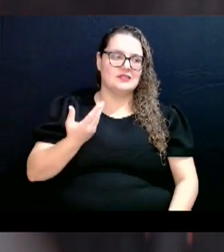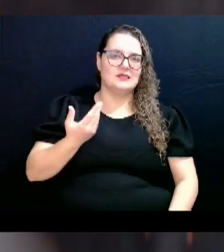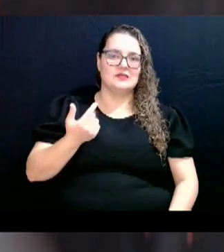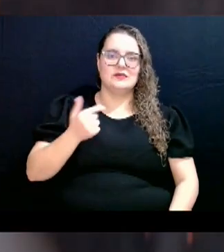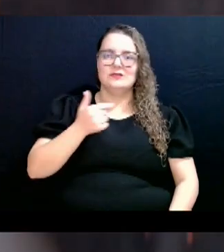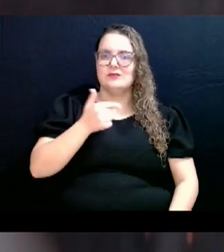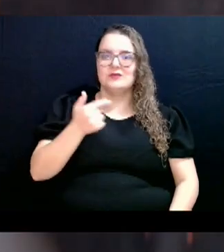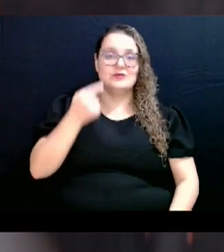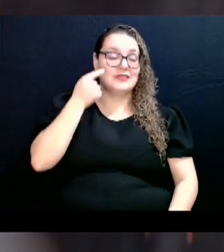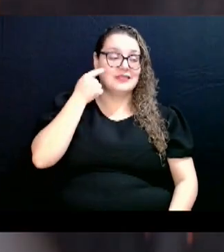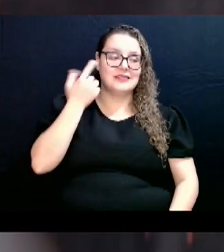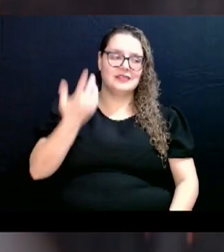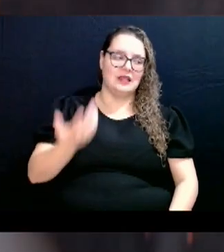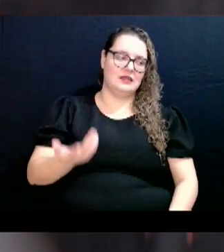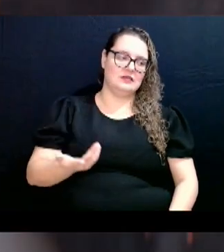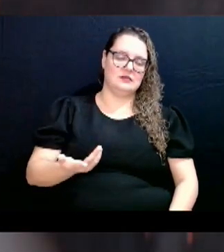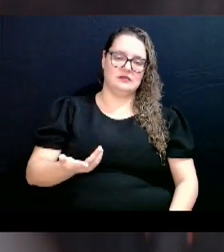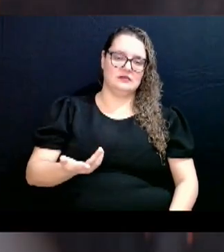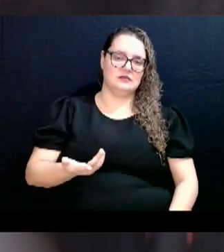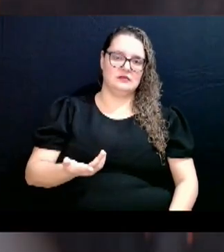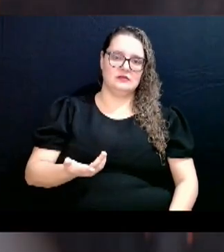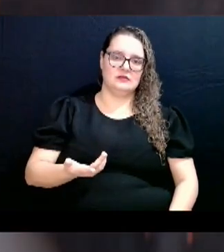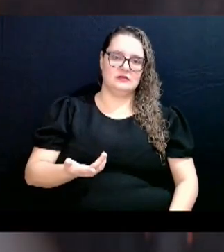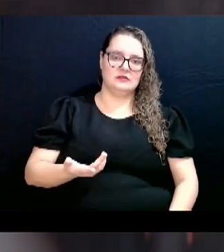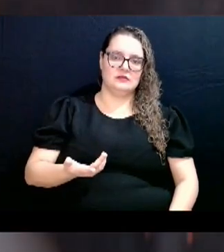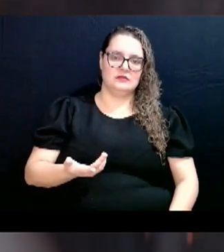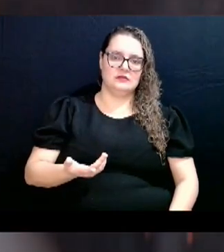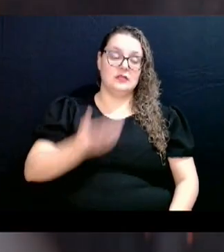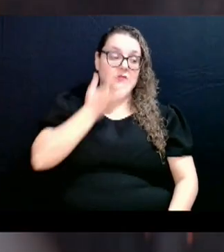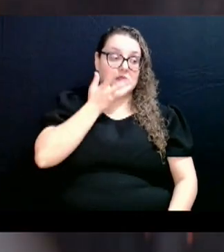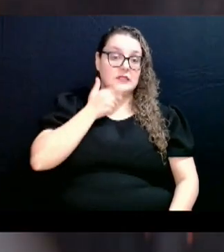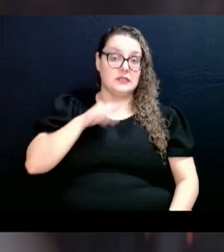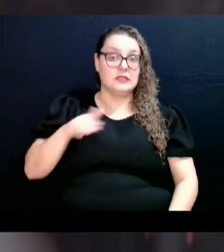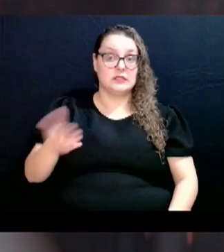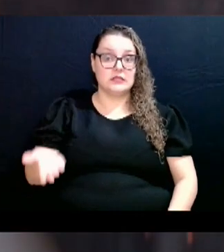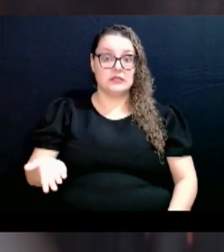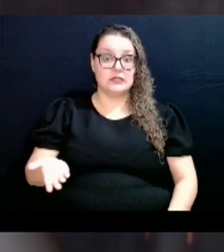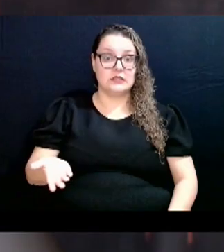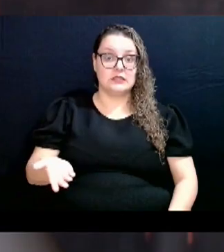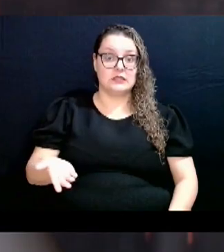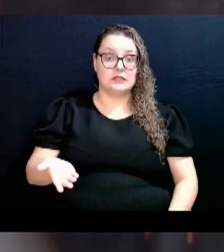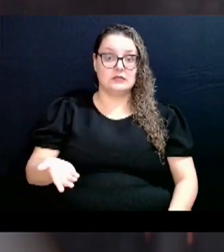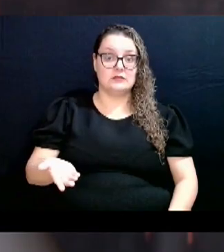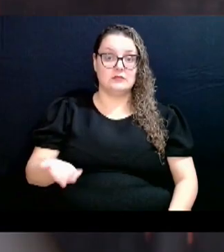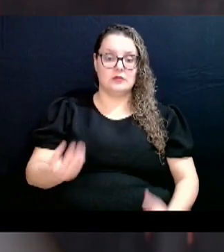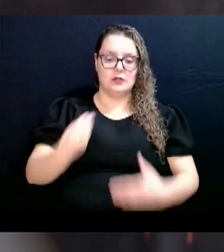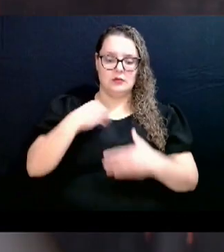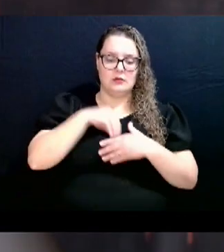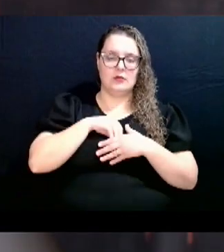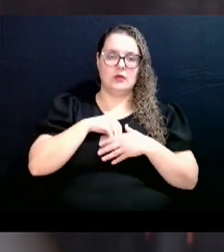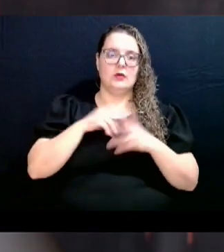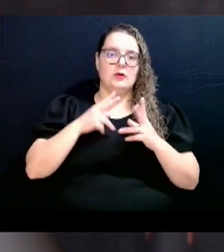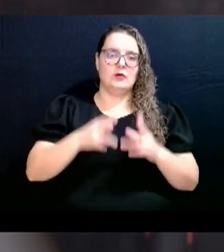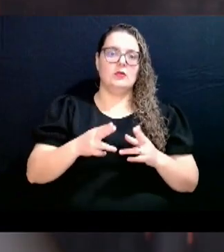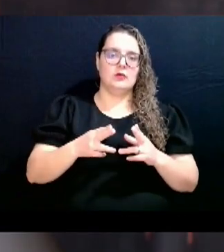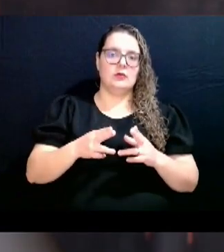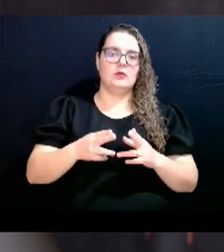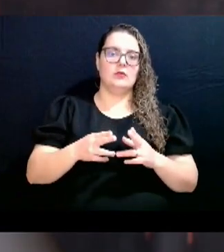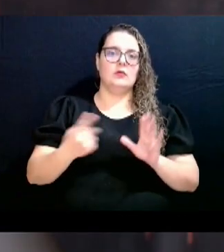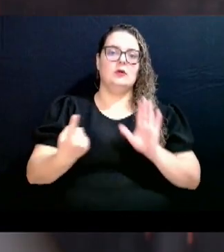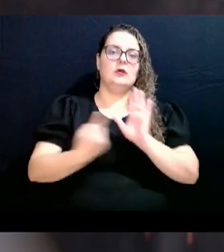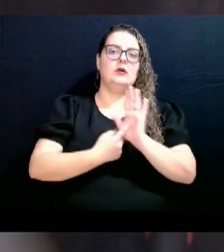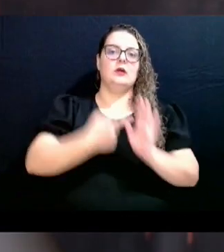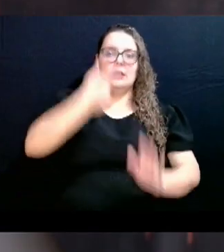né? Essa criança, digamos assim, carrega em si como se fosse um rótulo, né? Eu sou filho da Marília